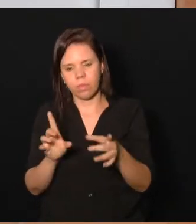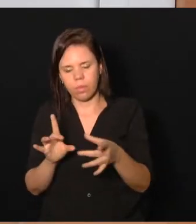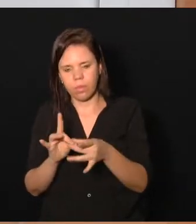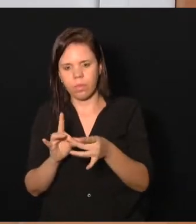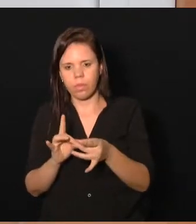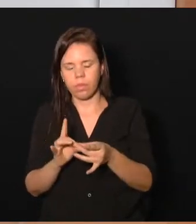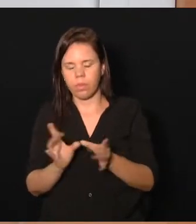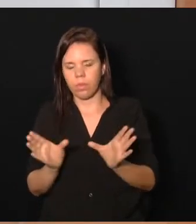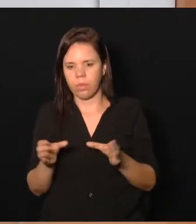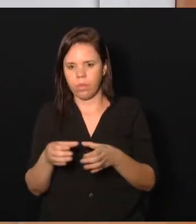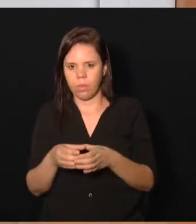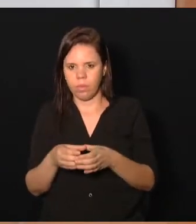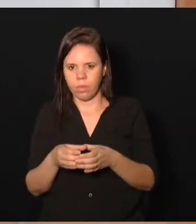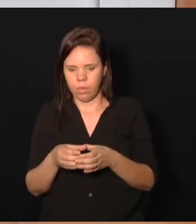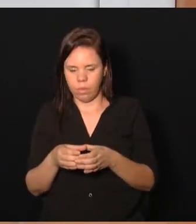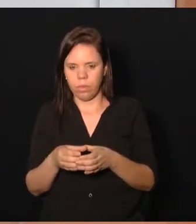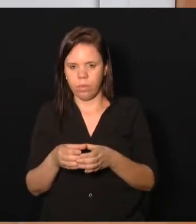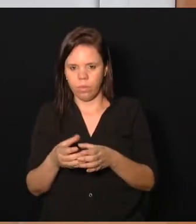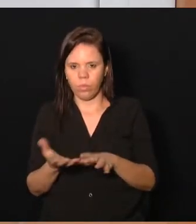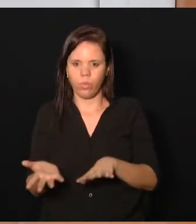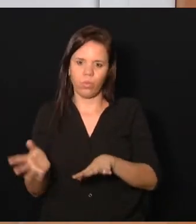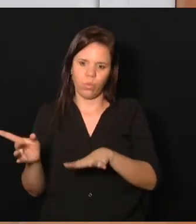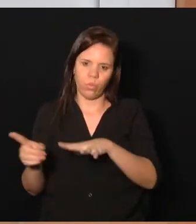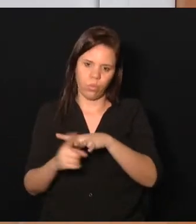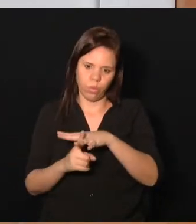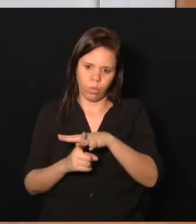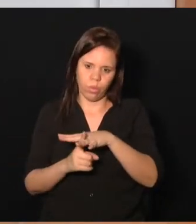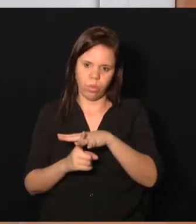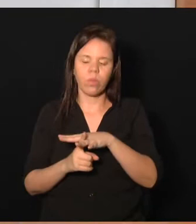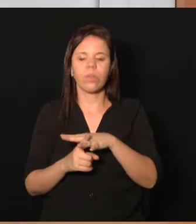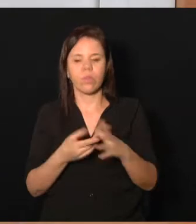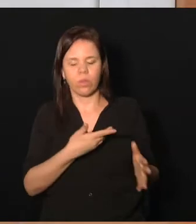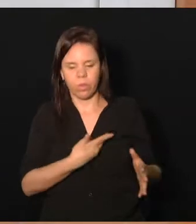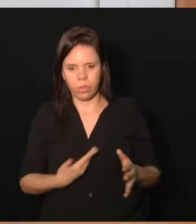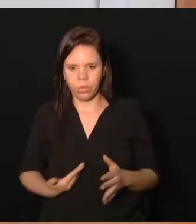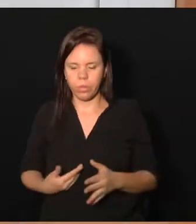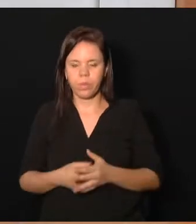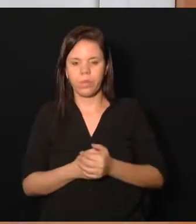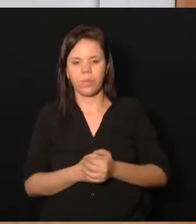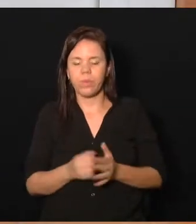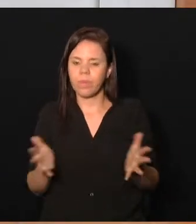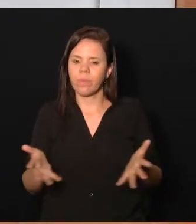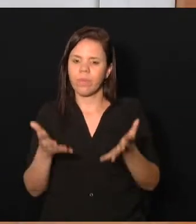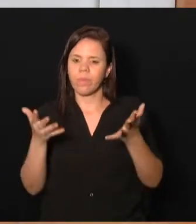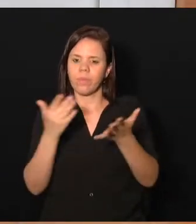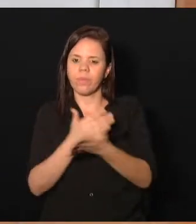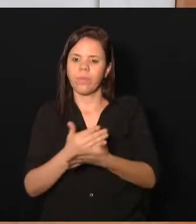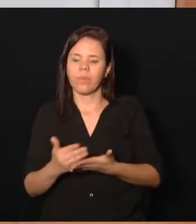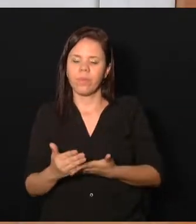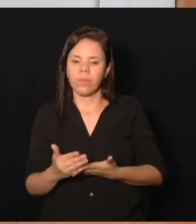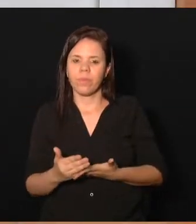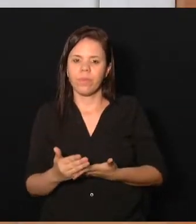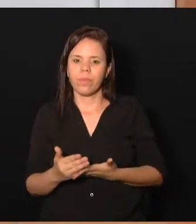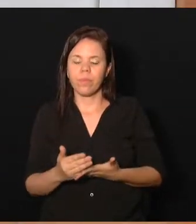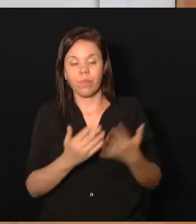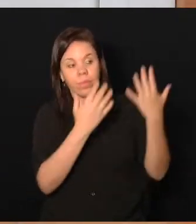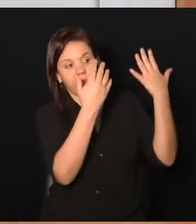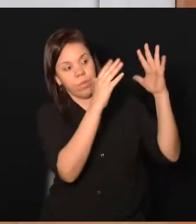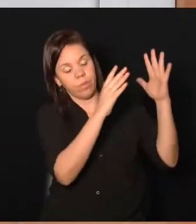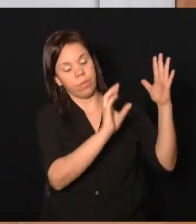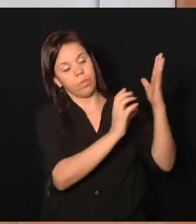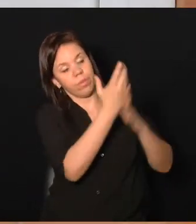Conselho, integrantes do Poder Público. Então a motivação começou com um evento na minha